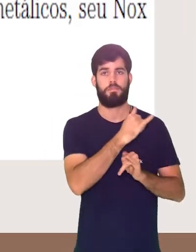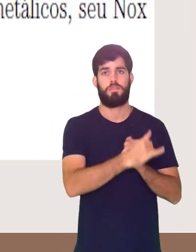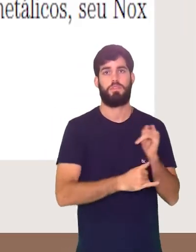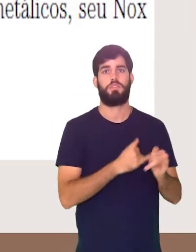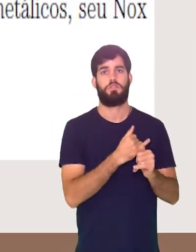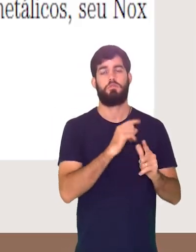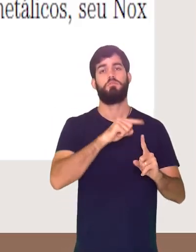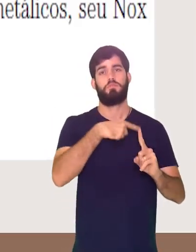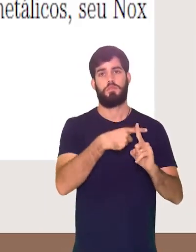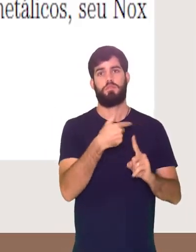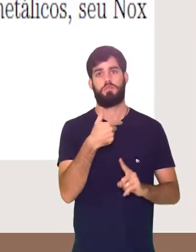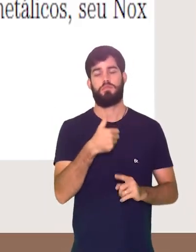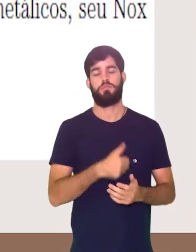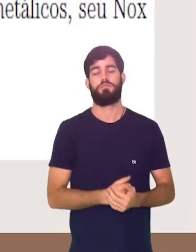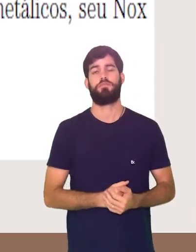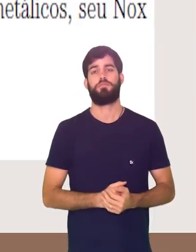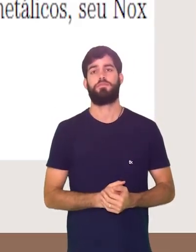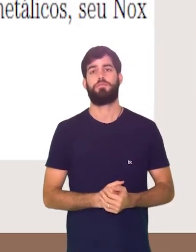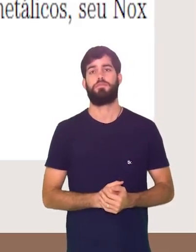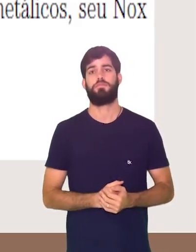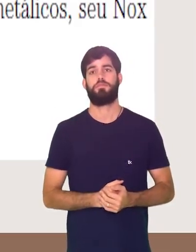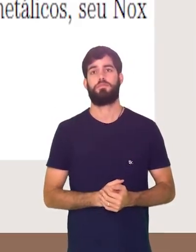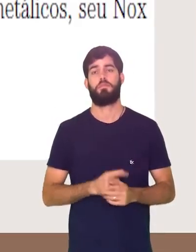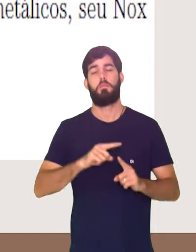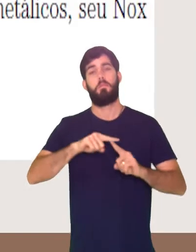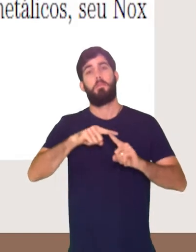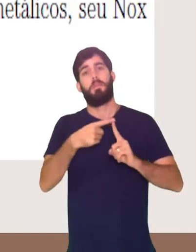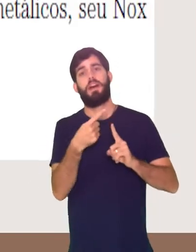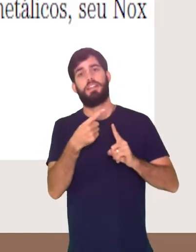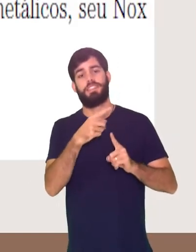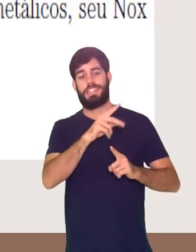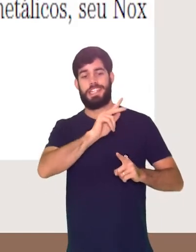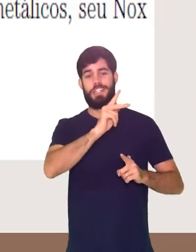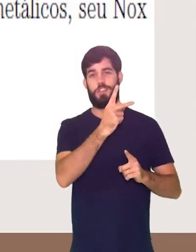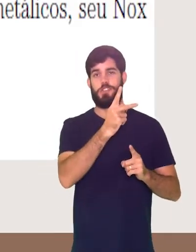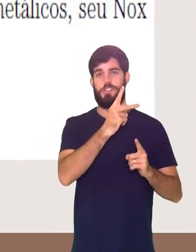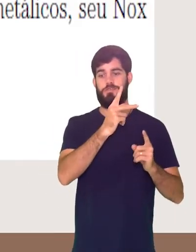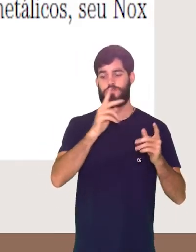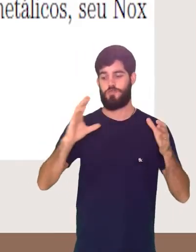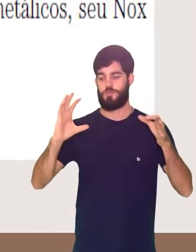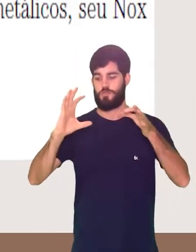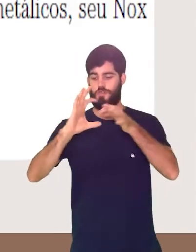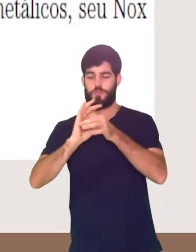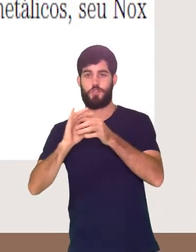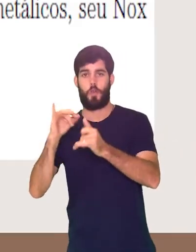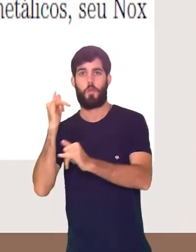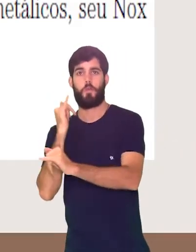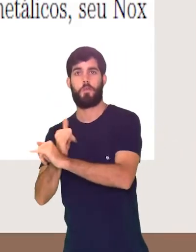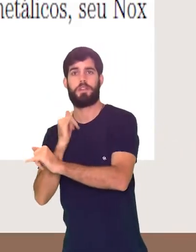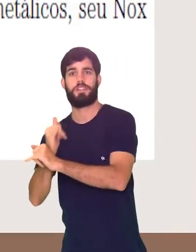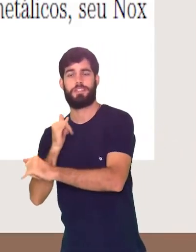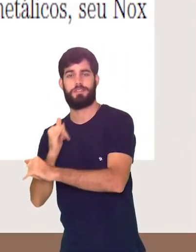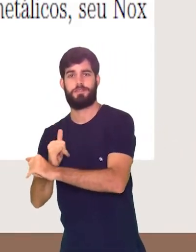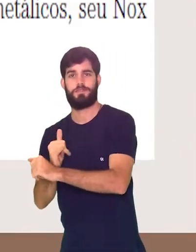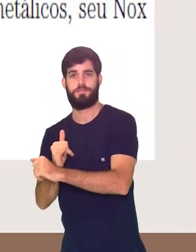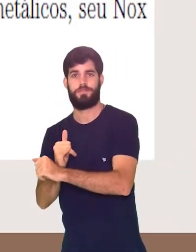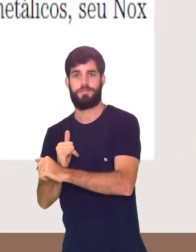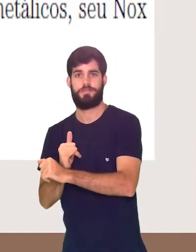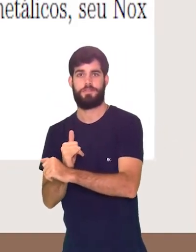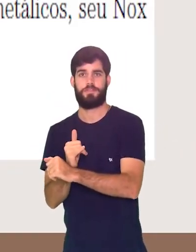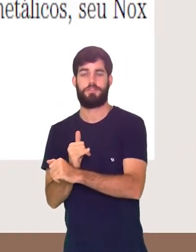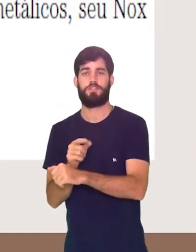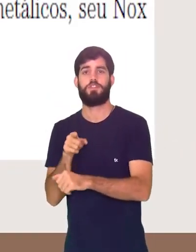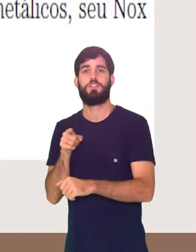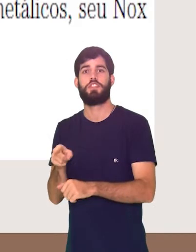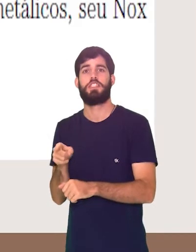1. Porém, quando o hidrogênio está ligado a metal, formando os hidretos metálicos, o